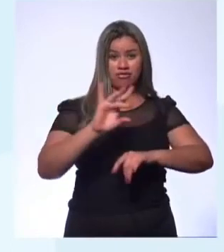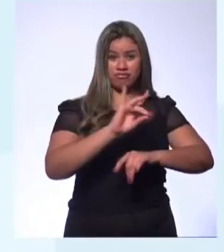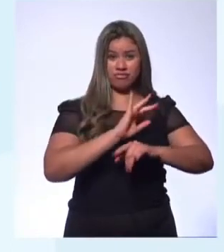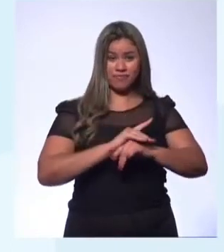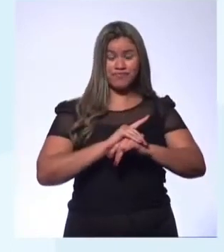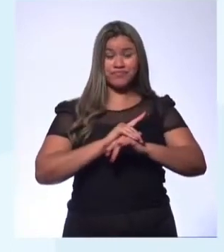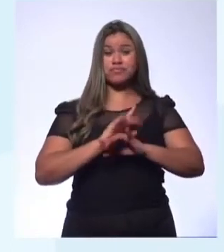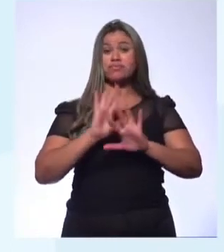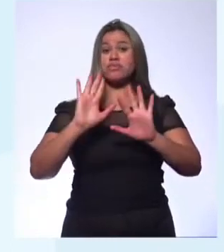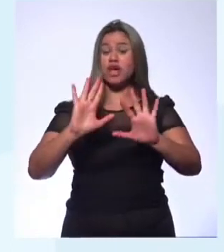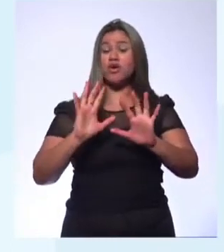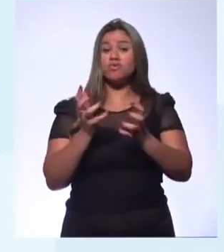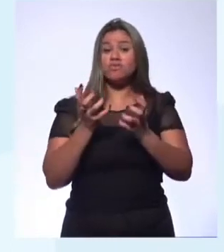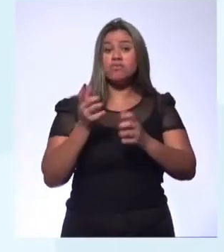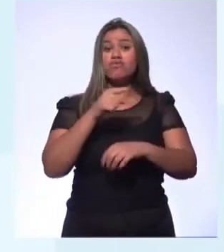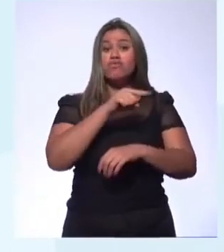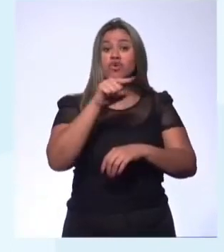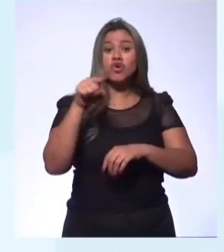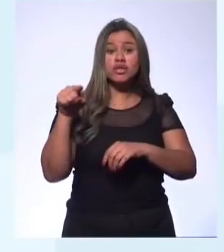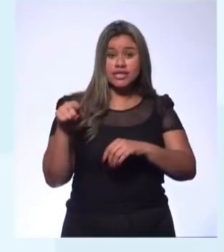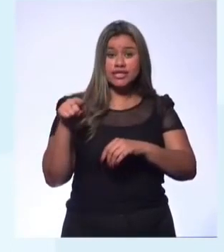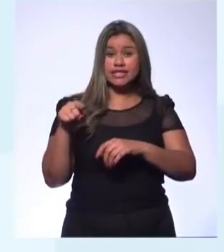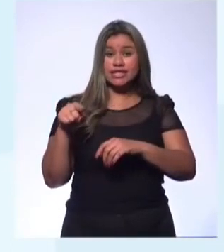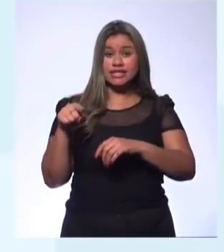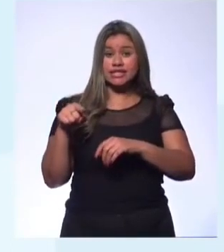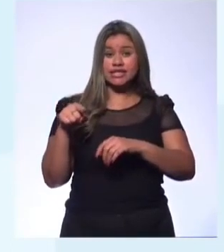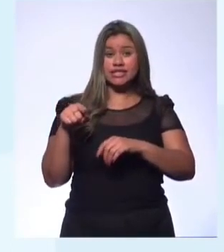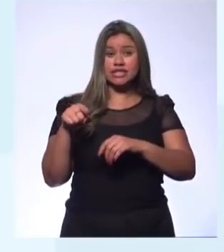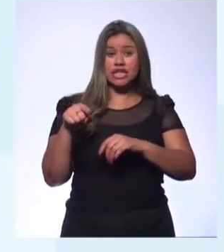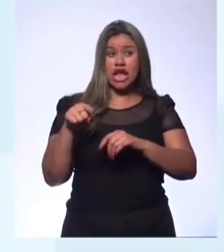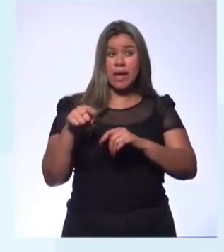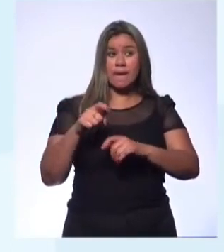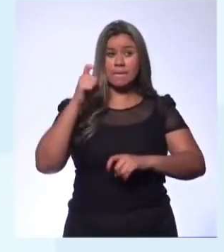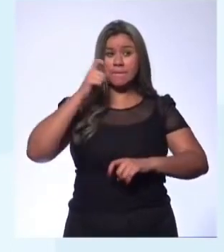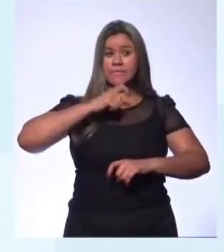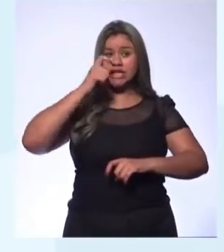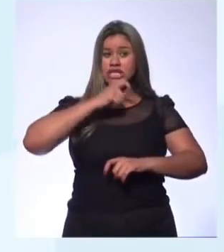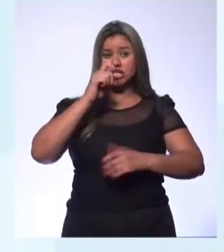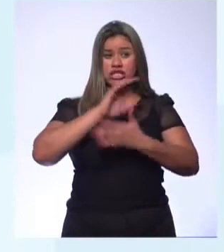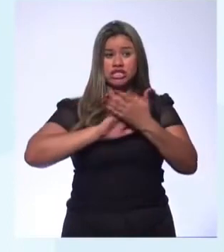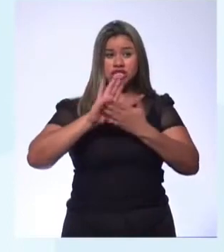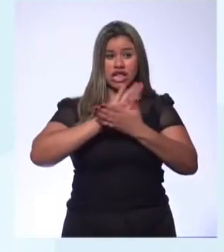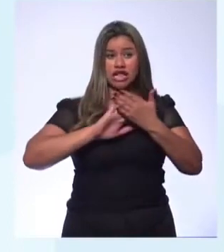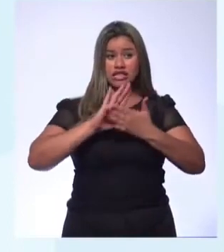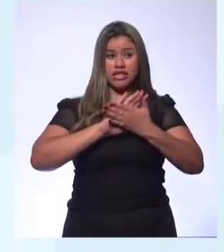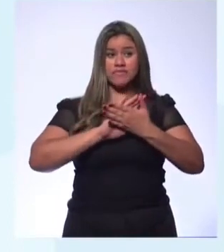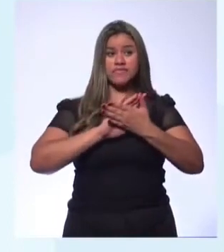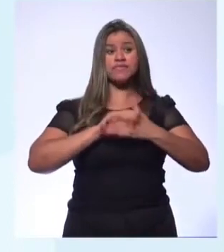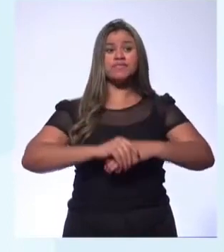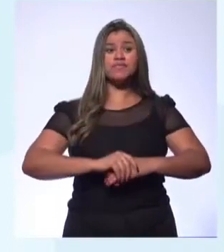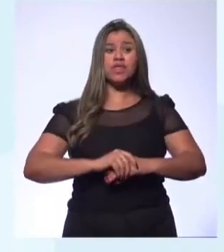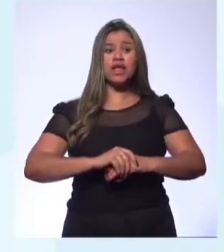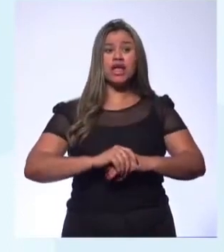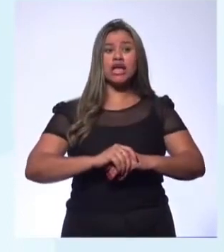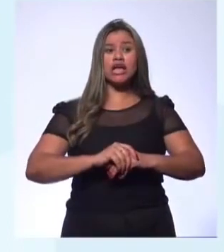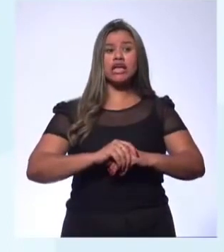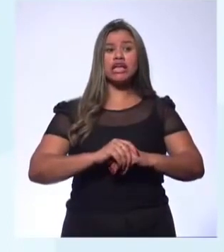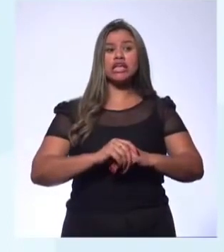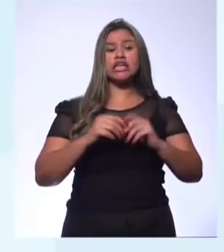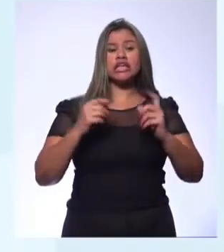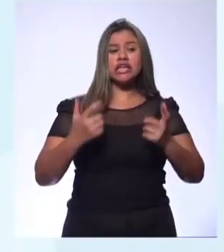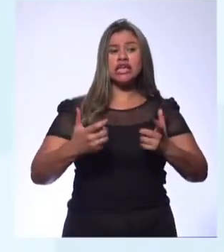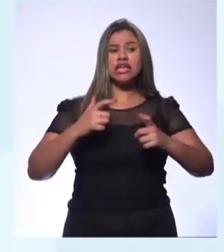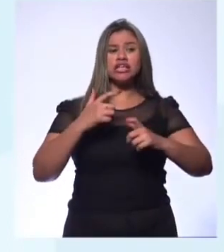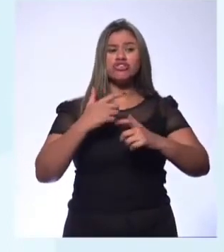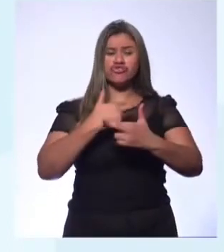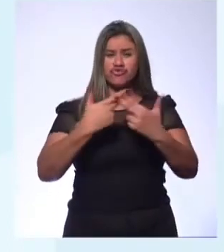espero de vosso zelo e nunca desmentida perversidade, que as referidas contas não sejam contas de